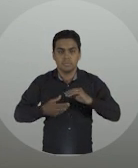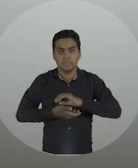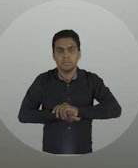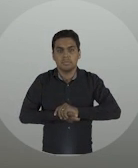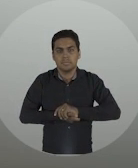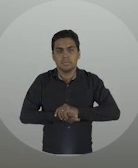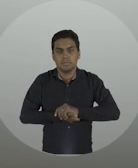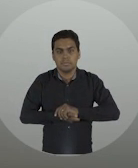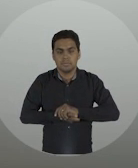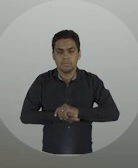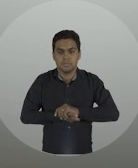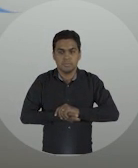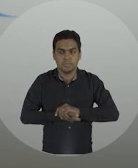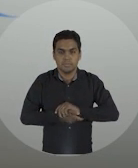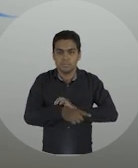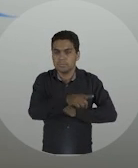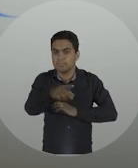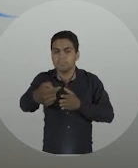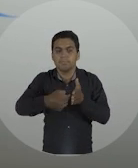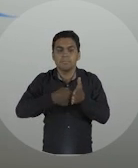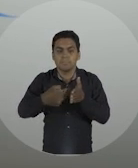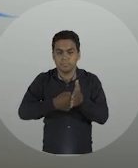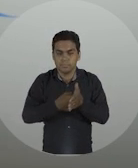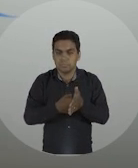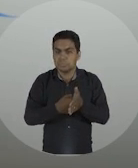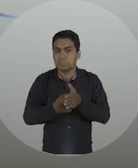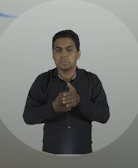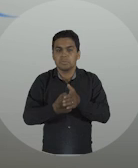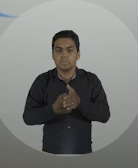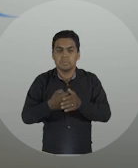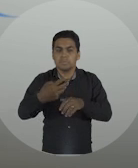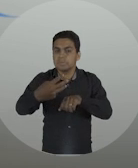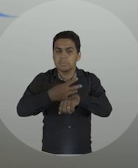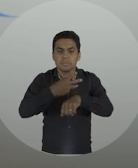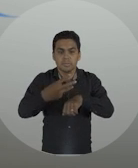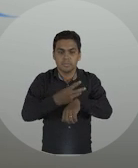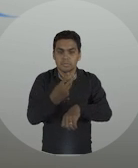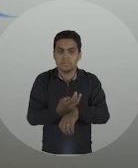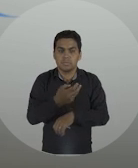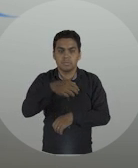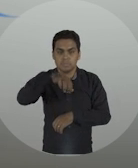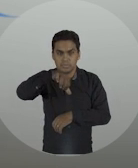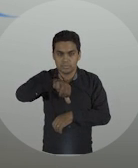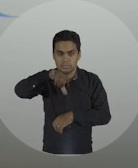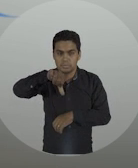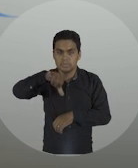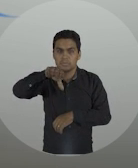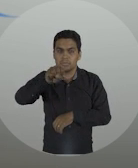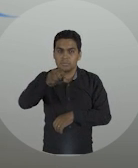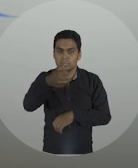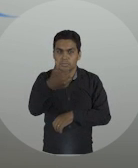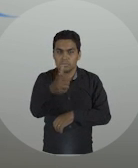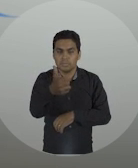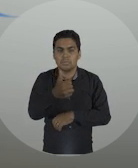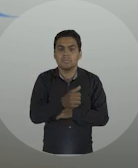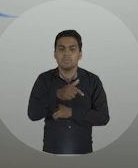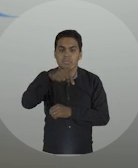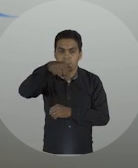que o Renato responde. Participe do nosso programa. Mande suas perguntas pelo WhatsApp no número